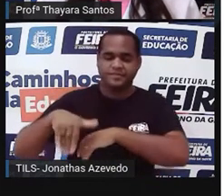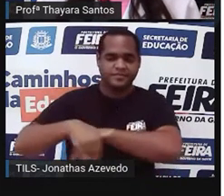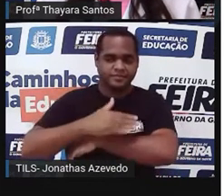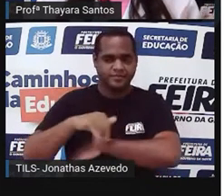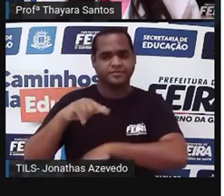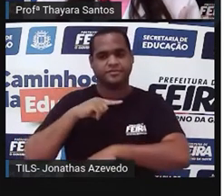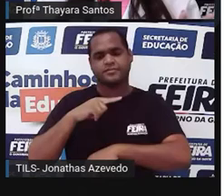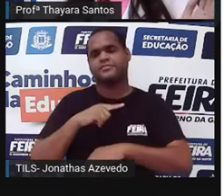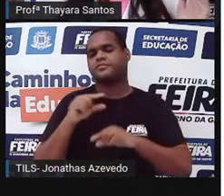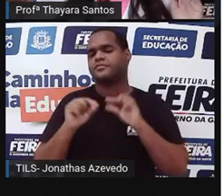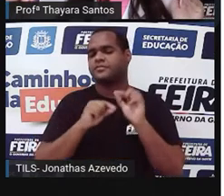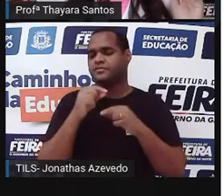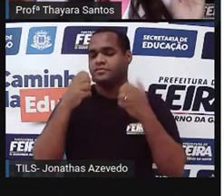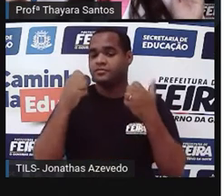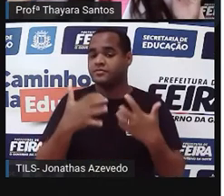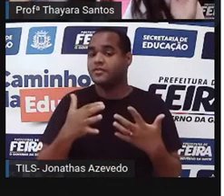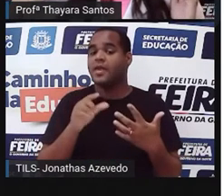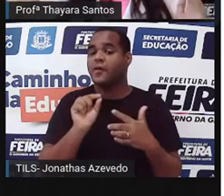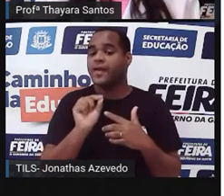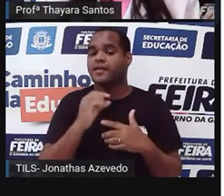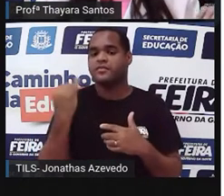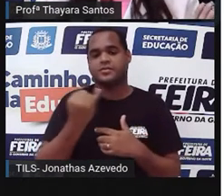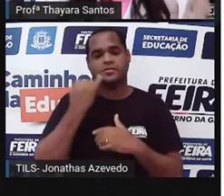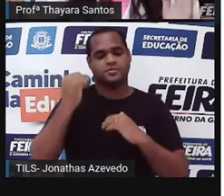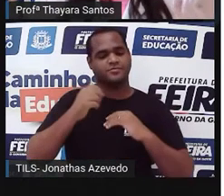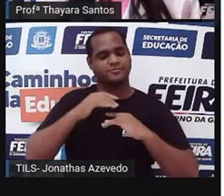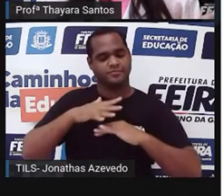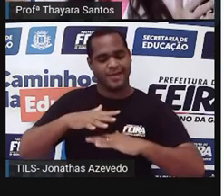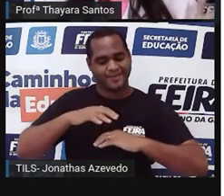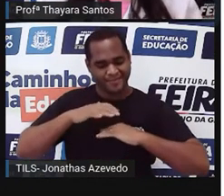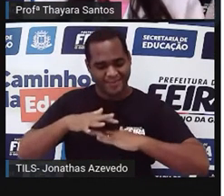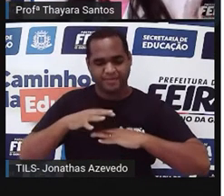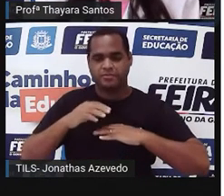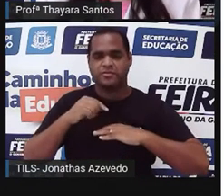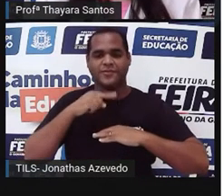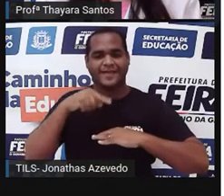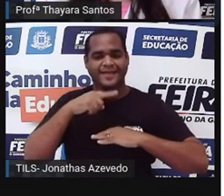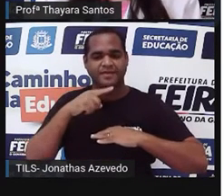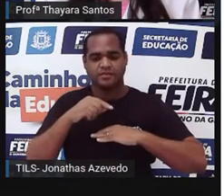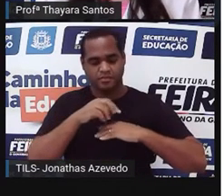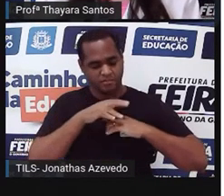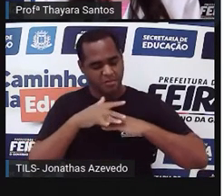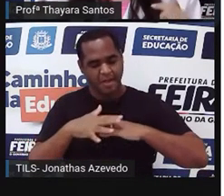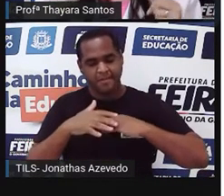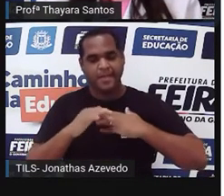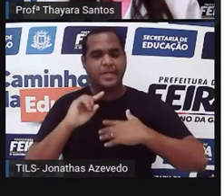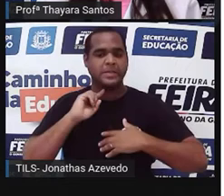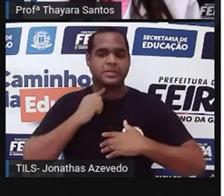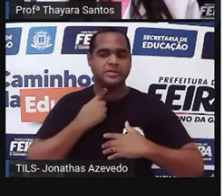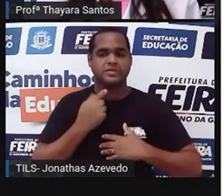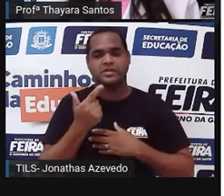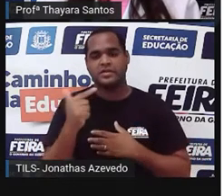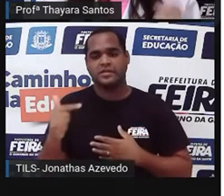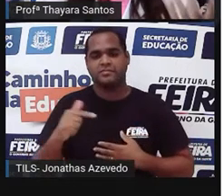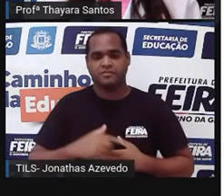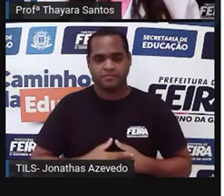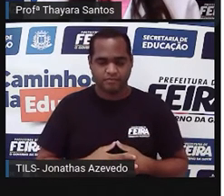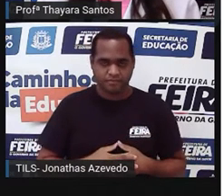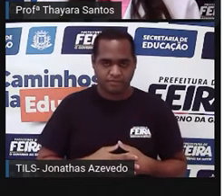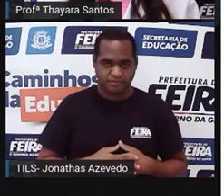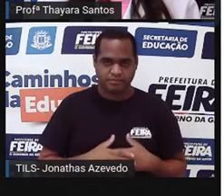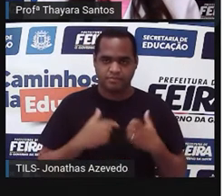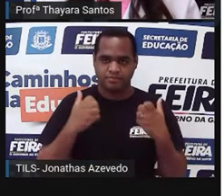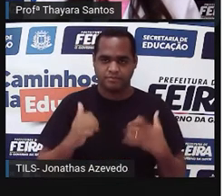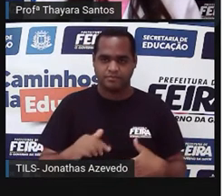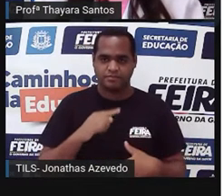tiver essa vegetação na borda, ela vai funcionar como se fosse uma barreira, um filtro, não vai deixar ir poluir o rio. E se essa